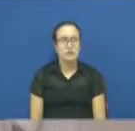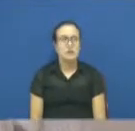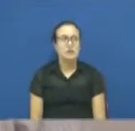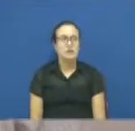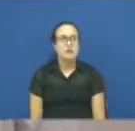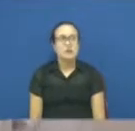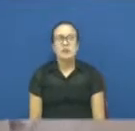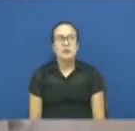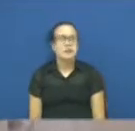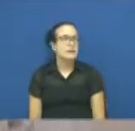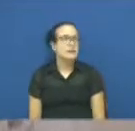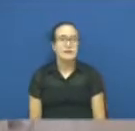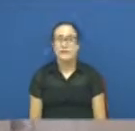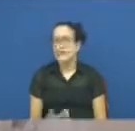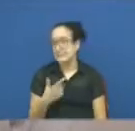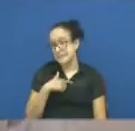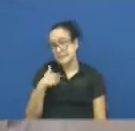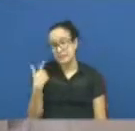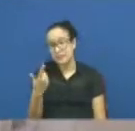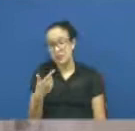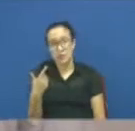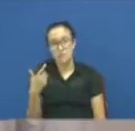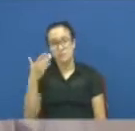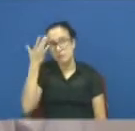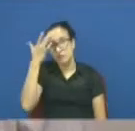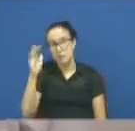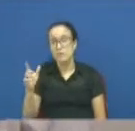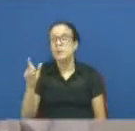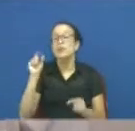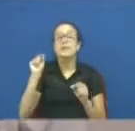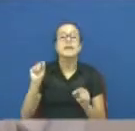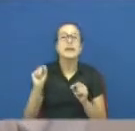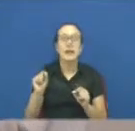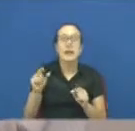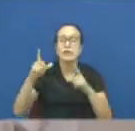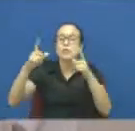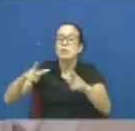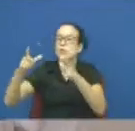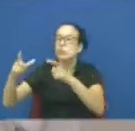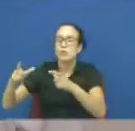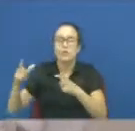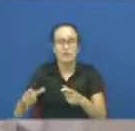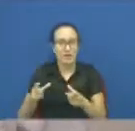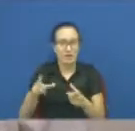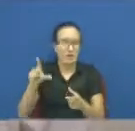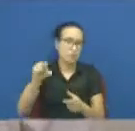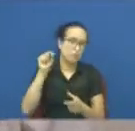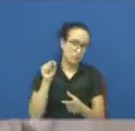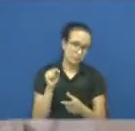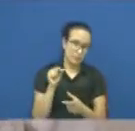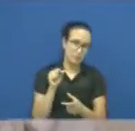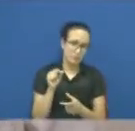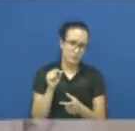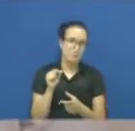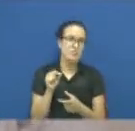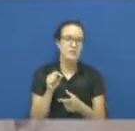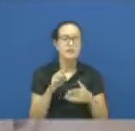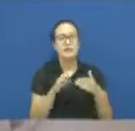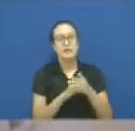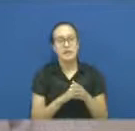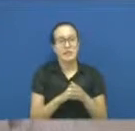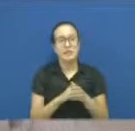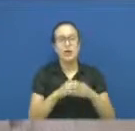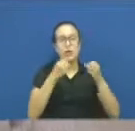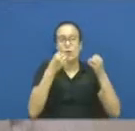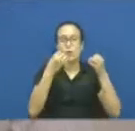temos governo sobre para quem ela deve indicar, porque o dinheiro é dela, ela repassa para quem ela deve indicar. Então, esses 300